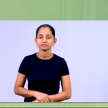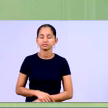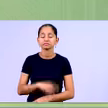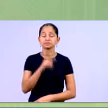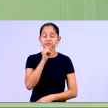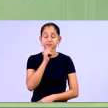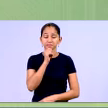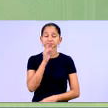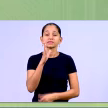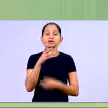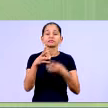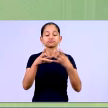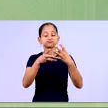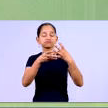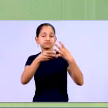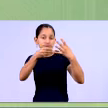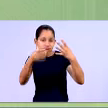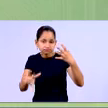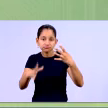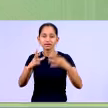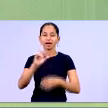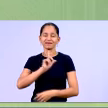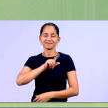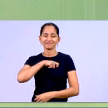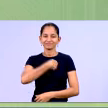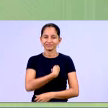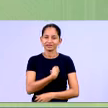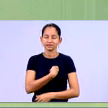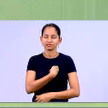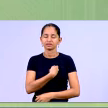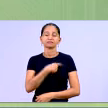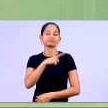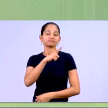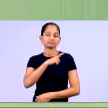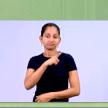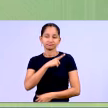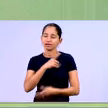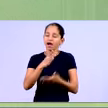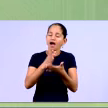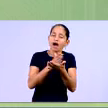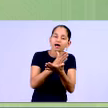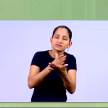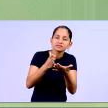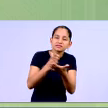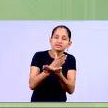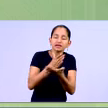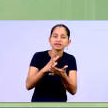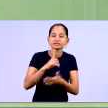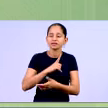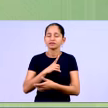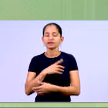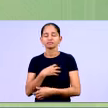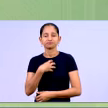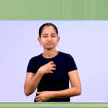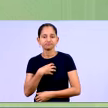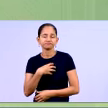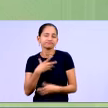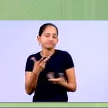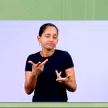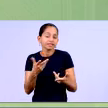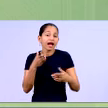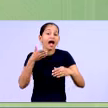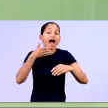Fiscalização orientadora. As demais empresas que não sejam ME ou EPP, quando elas são